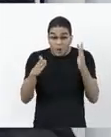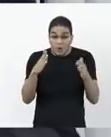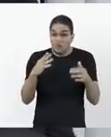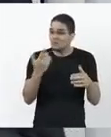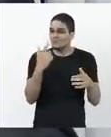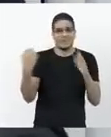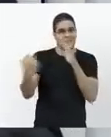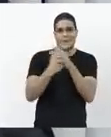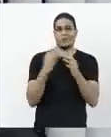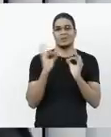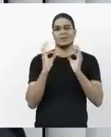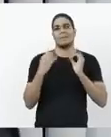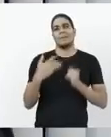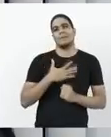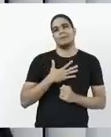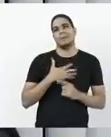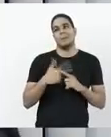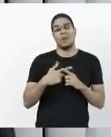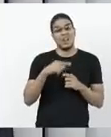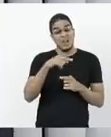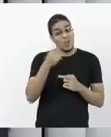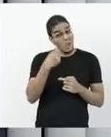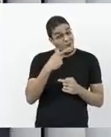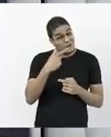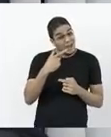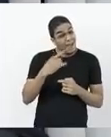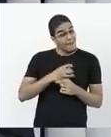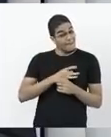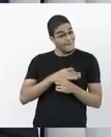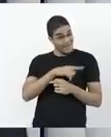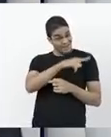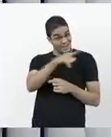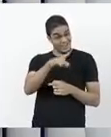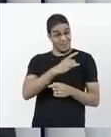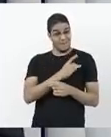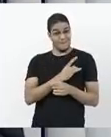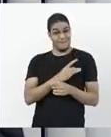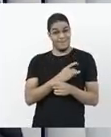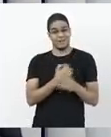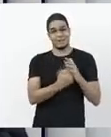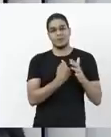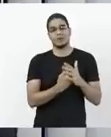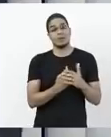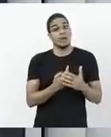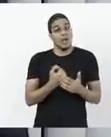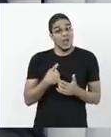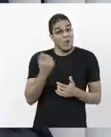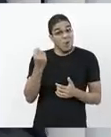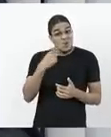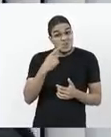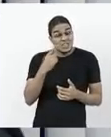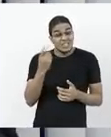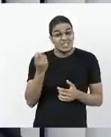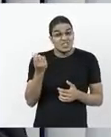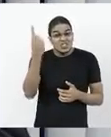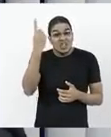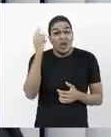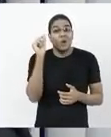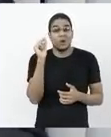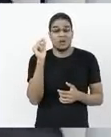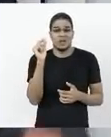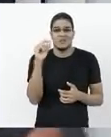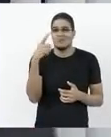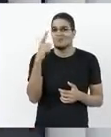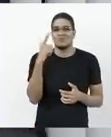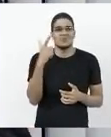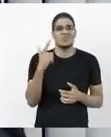concretas, materiais que a gente sempre dá. Segundo, também me estranhou a RBA não me conceder nenhum direito de resposta. Você viu quanto fui atacado, Aliás,